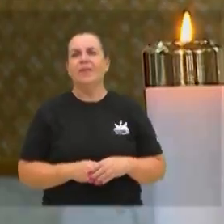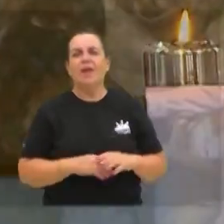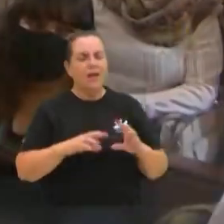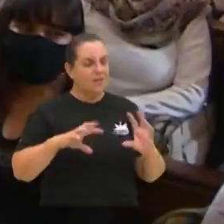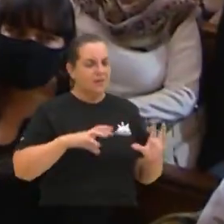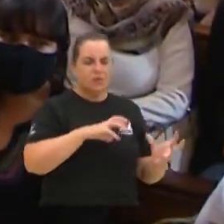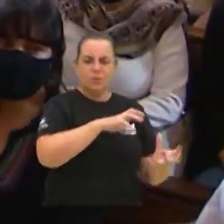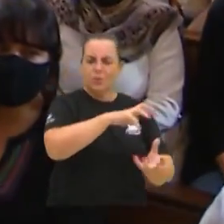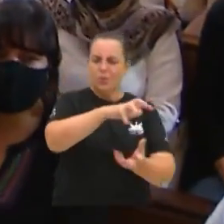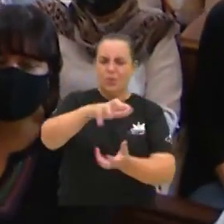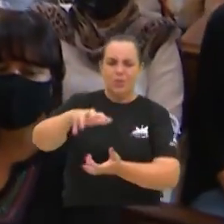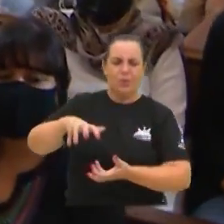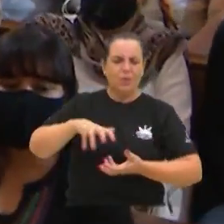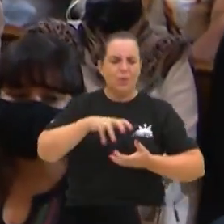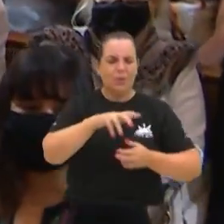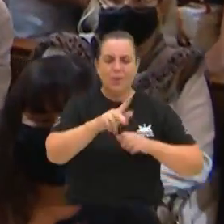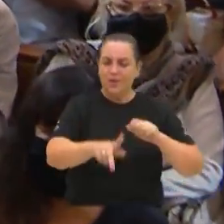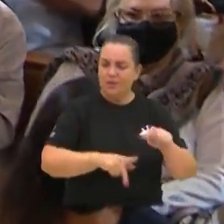As